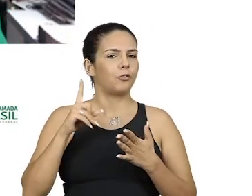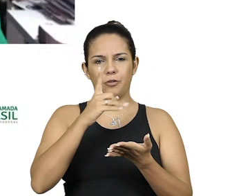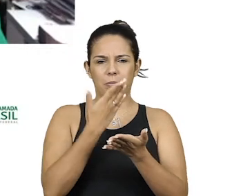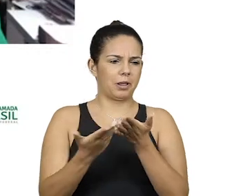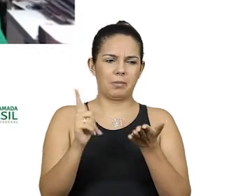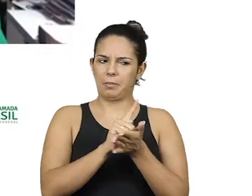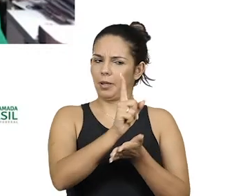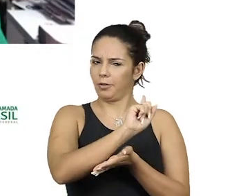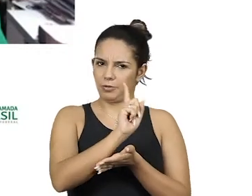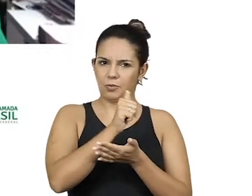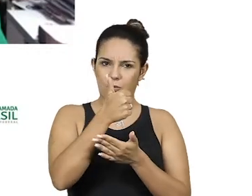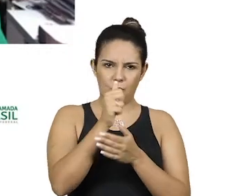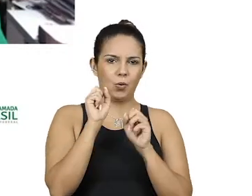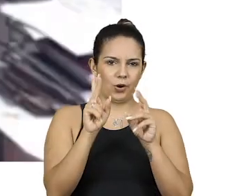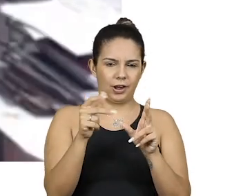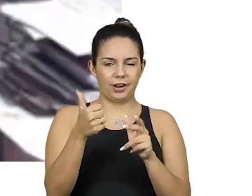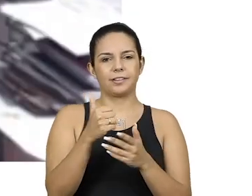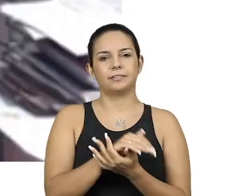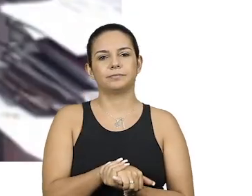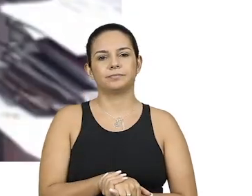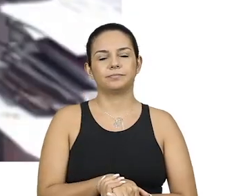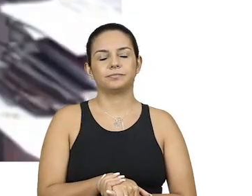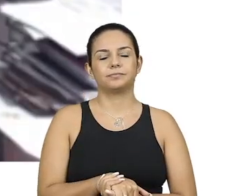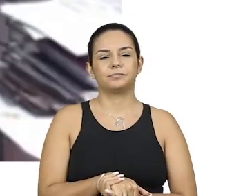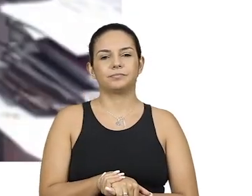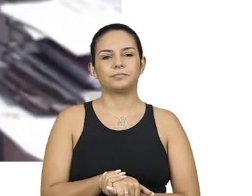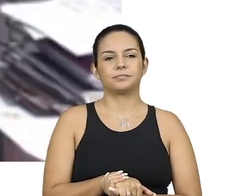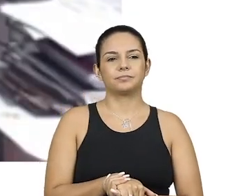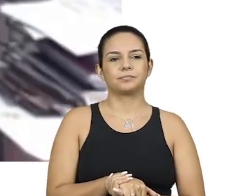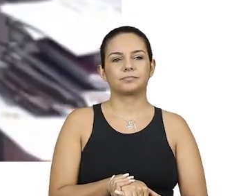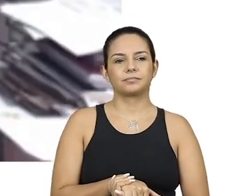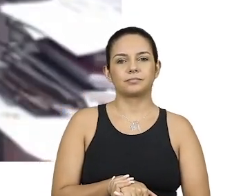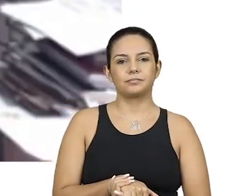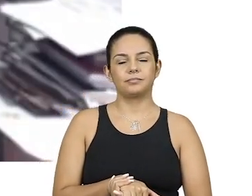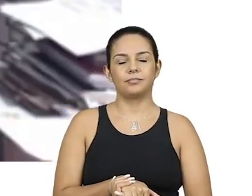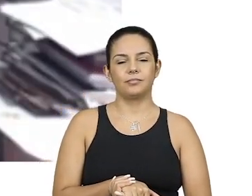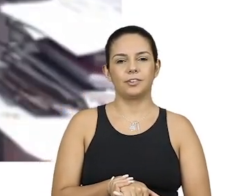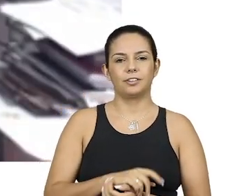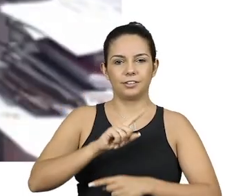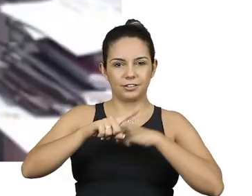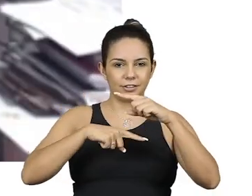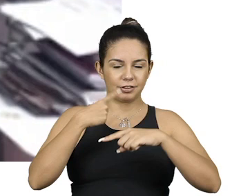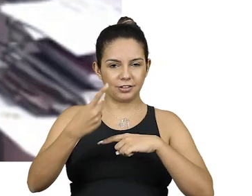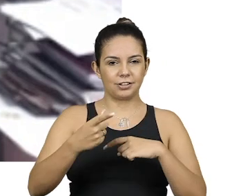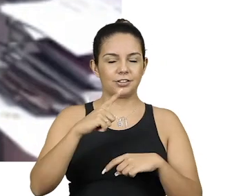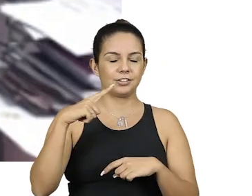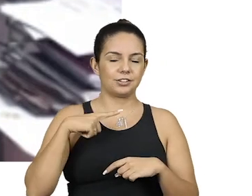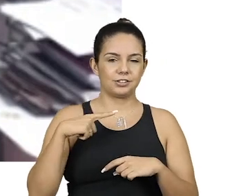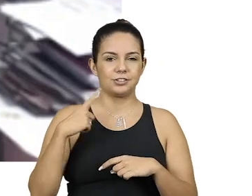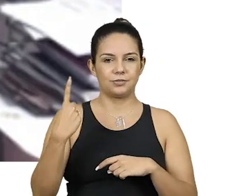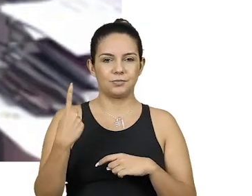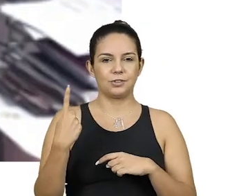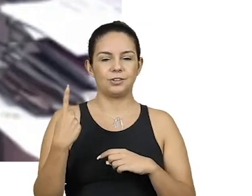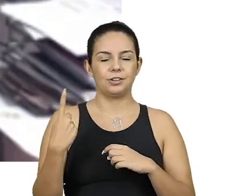se perderia nunca nada, nem nunca se perdeu nada. E depois Afonso tinha